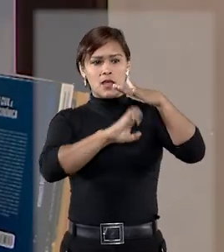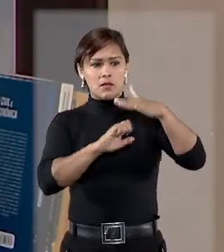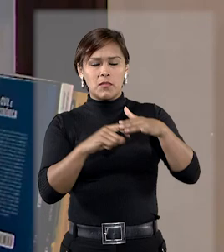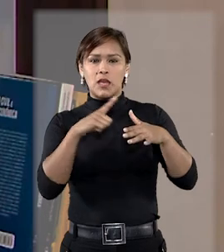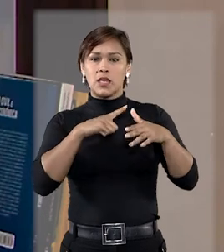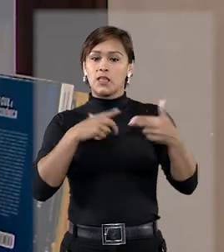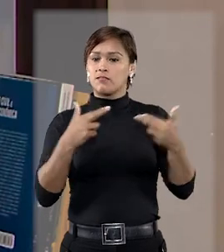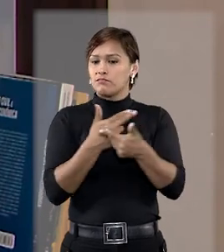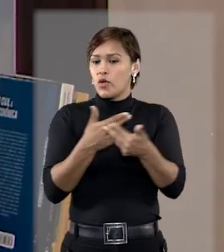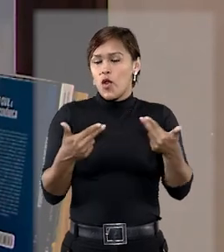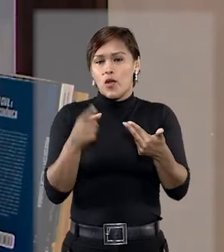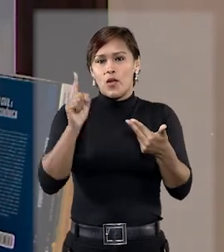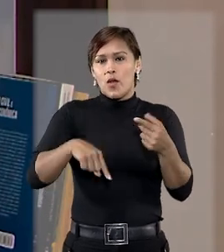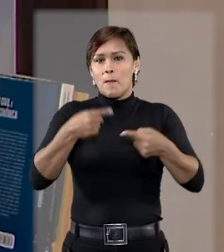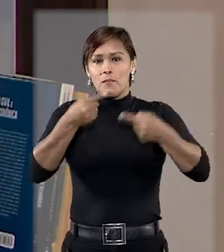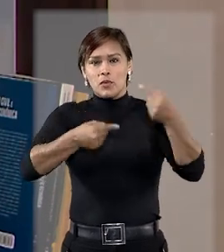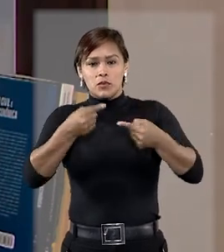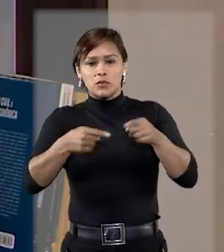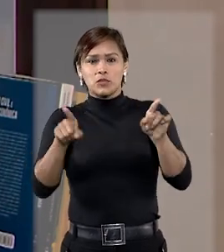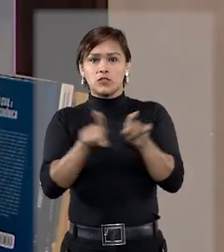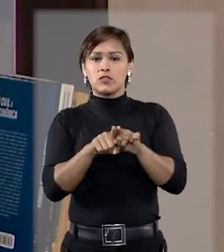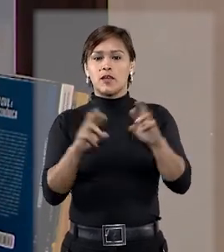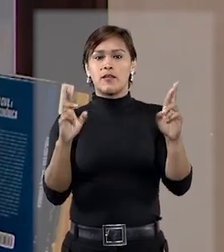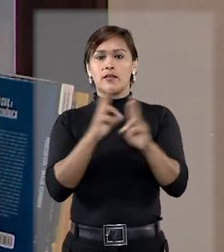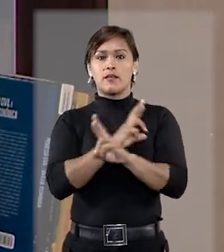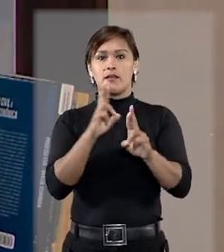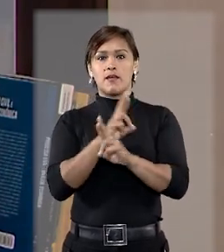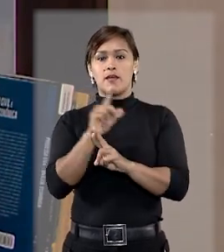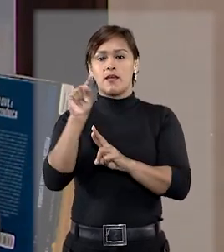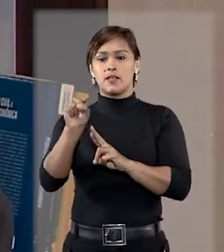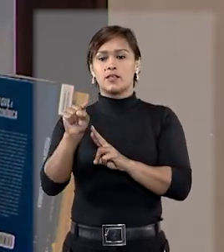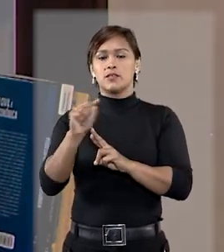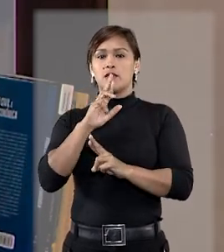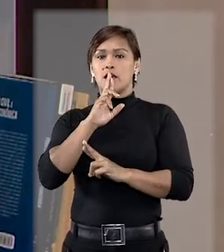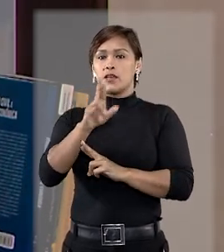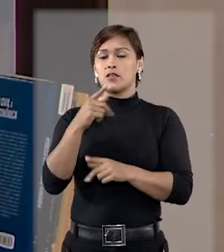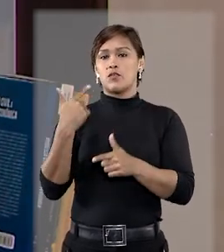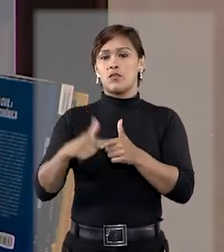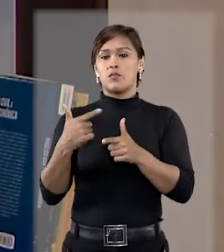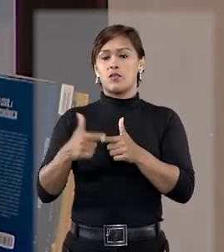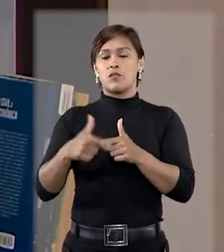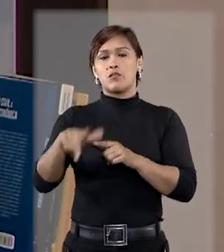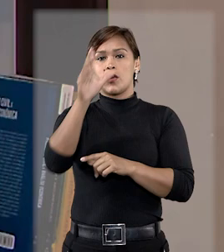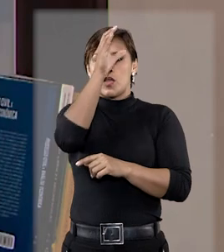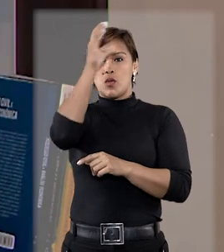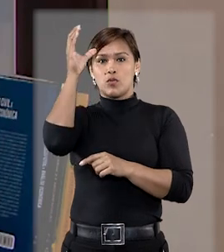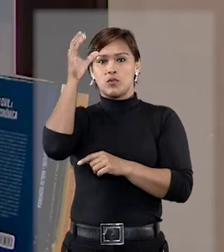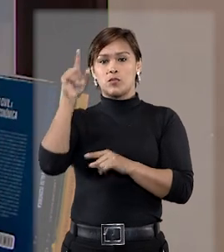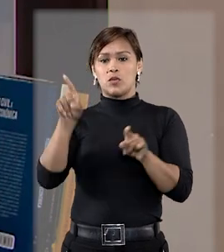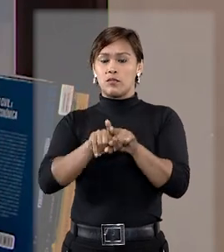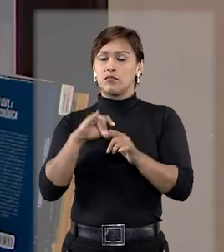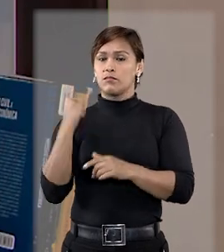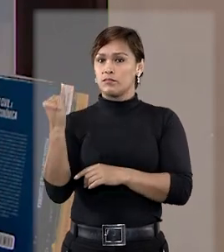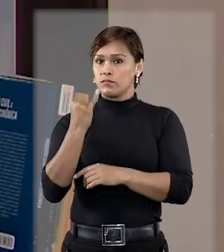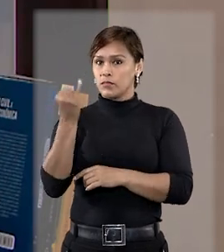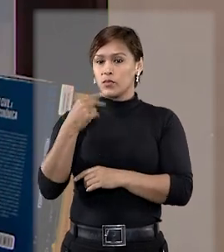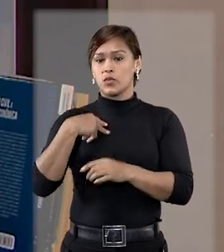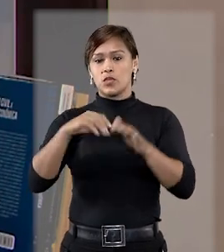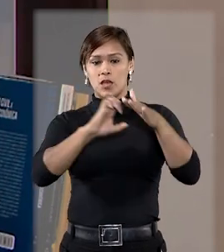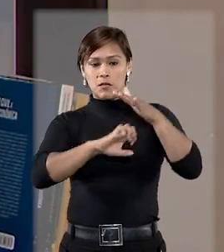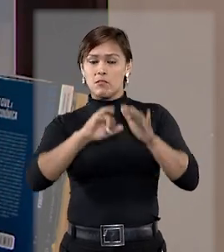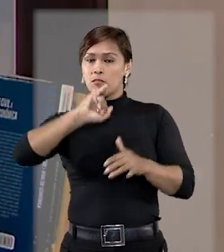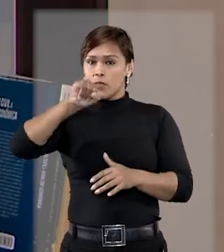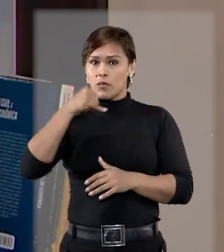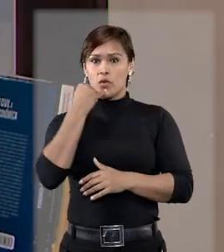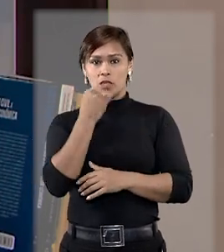têm excelentes políticas em relação a resolver os problemas dos seus consumidores. Então é importante dar à empresa